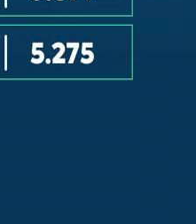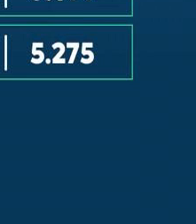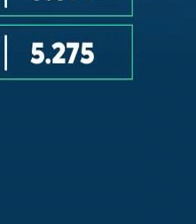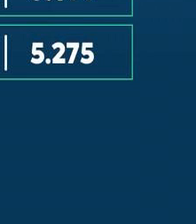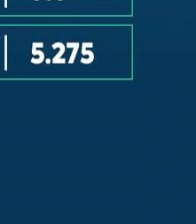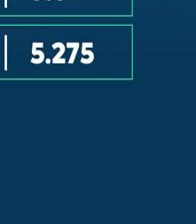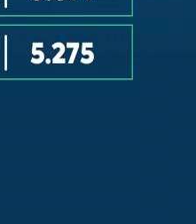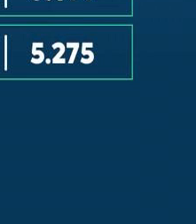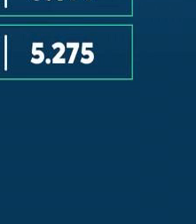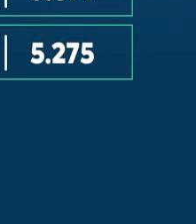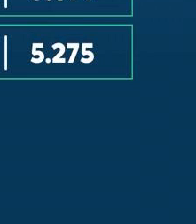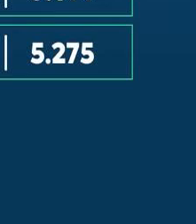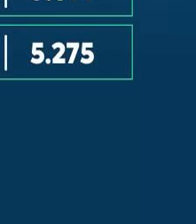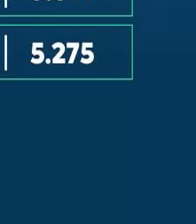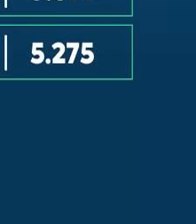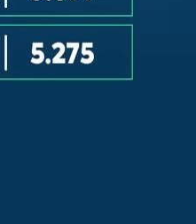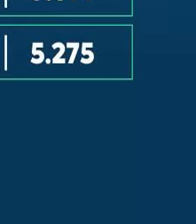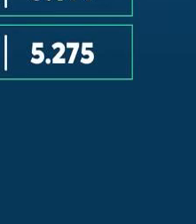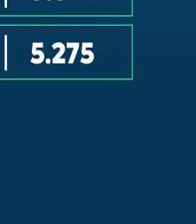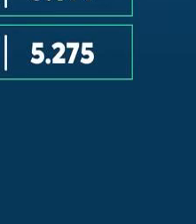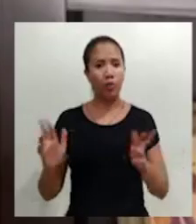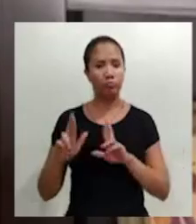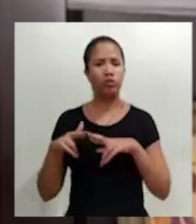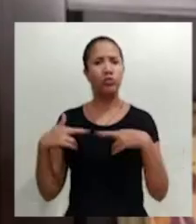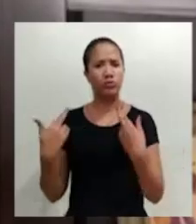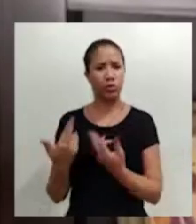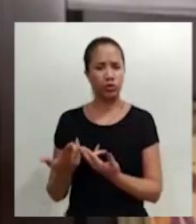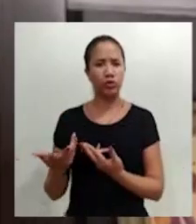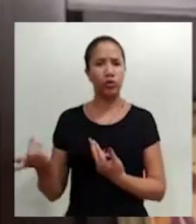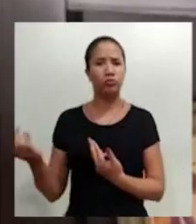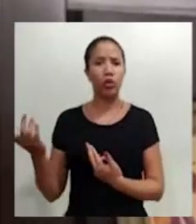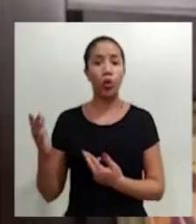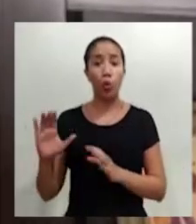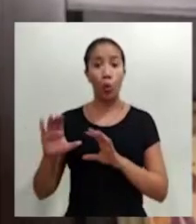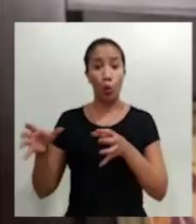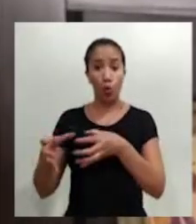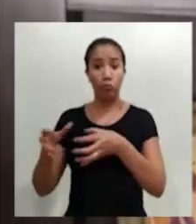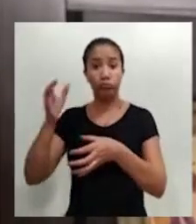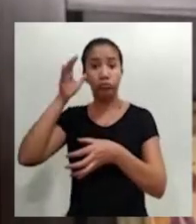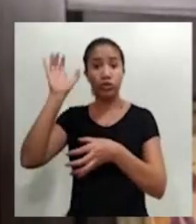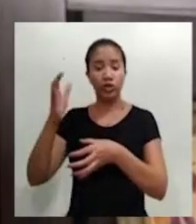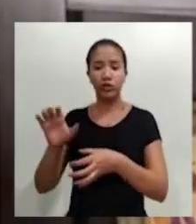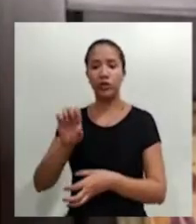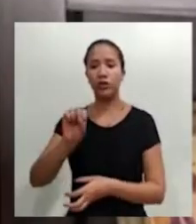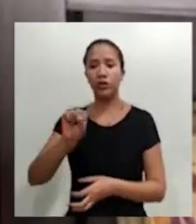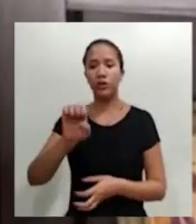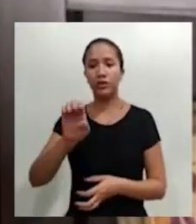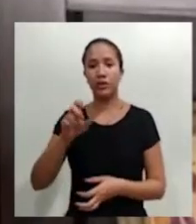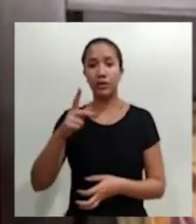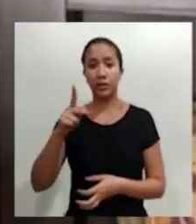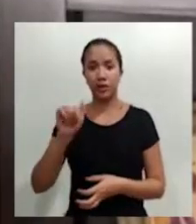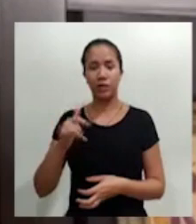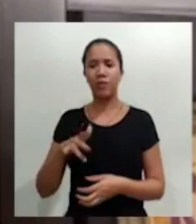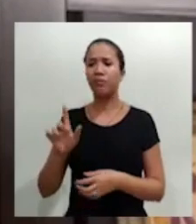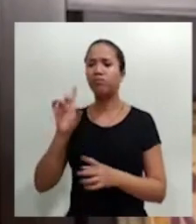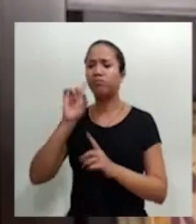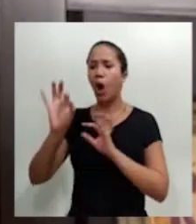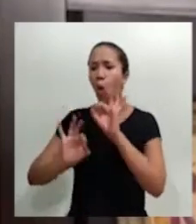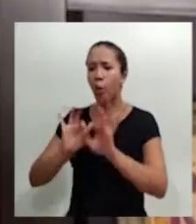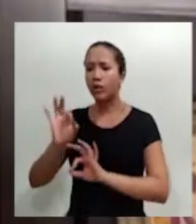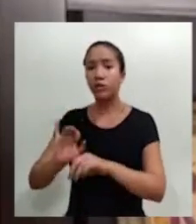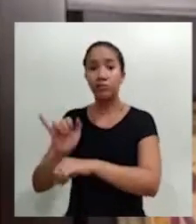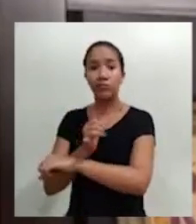Acompanhe na fala do governador. Estive reunido há pouco com o Comitê Científico da CESPA para definir as estratégias de